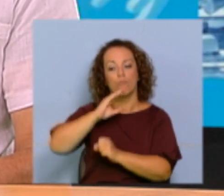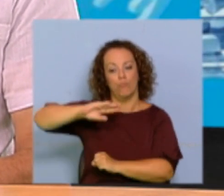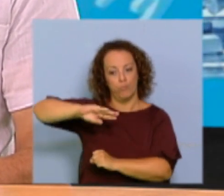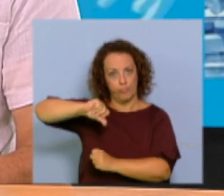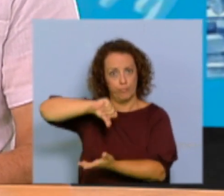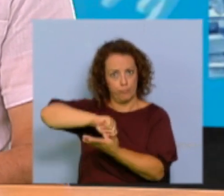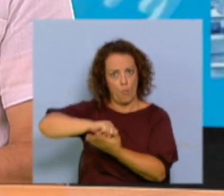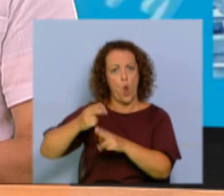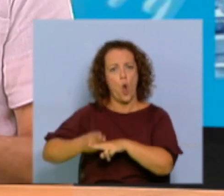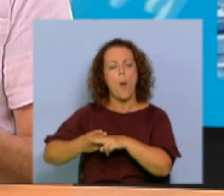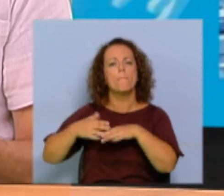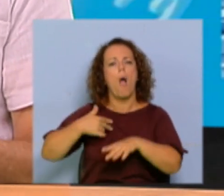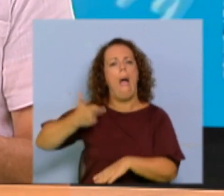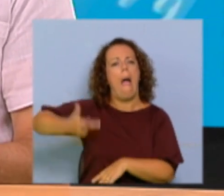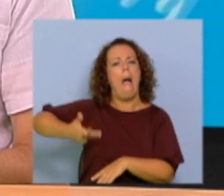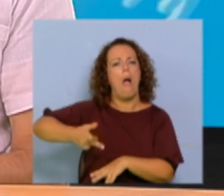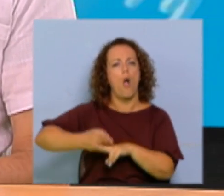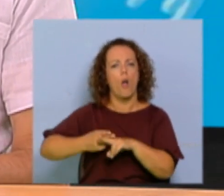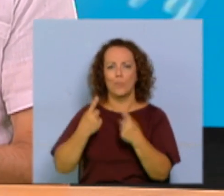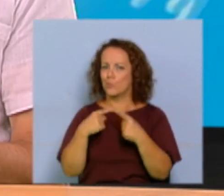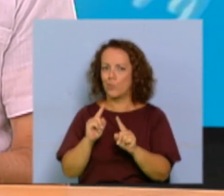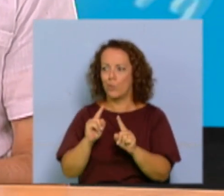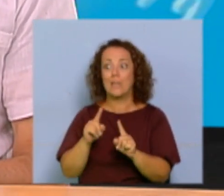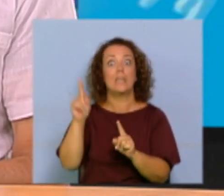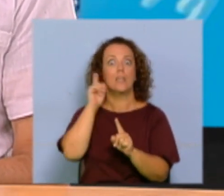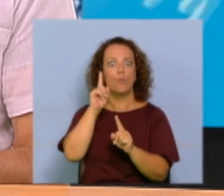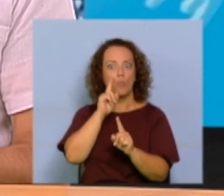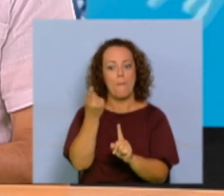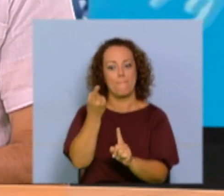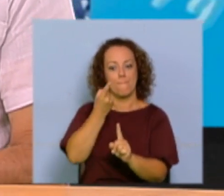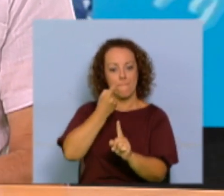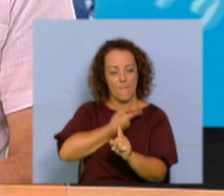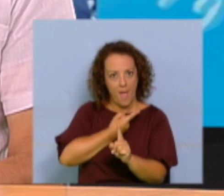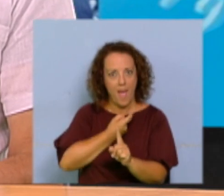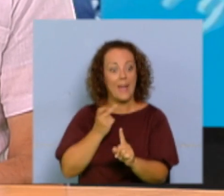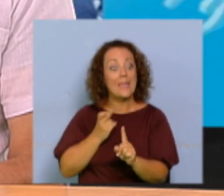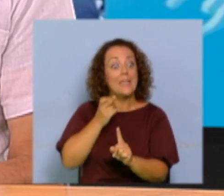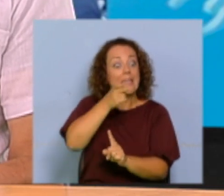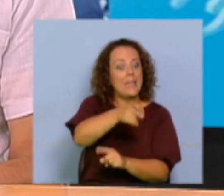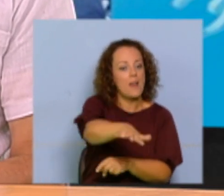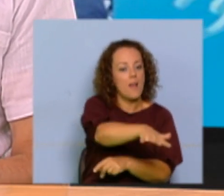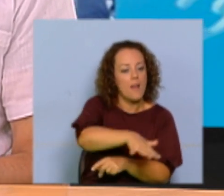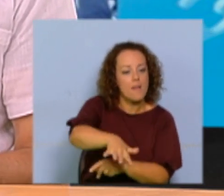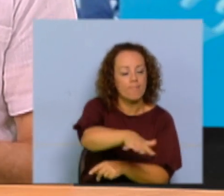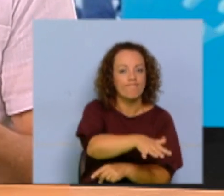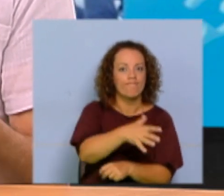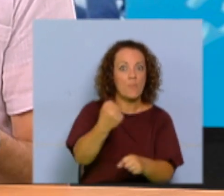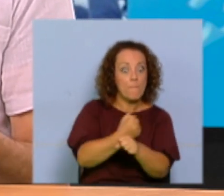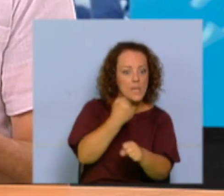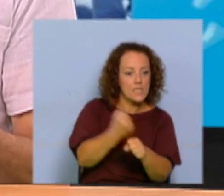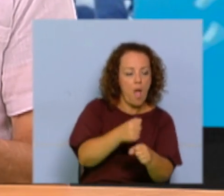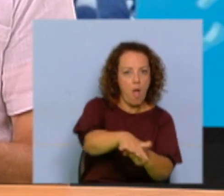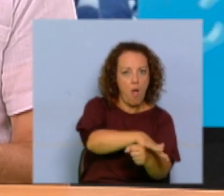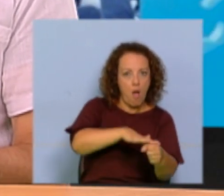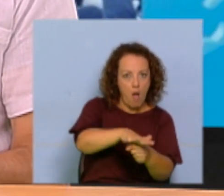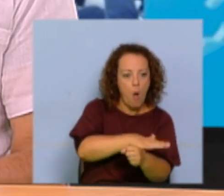para muito pouco em Roma, porque o importante é que eu também consiga ir a essas linhas da frente da missão,